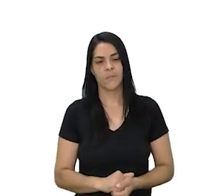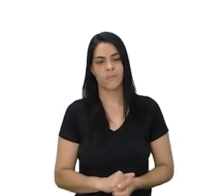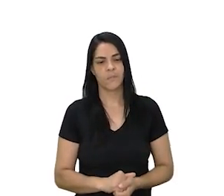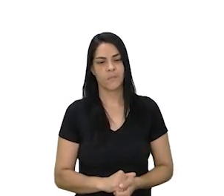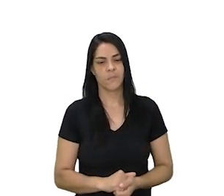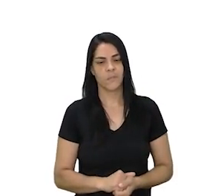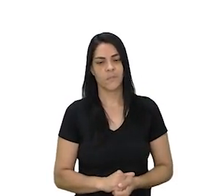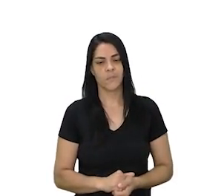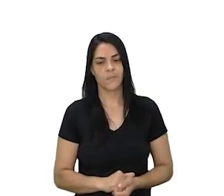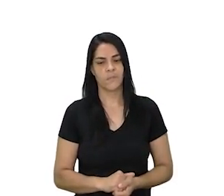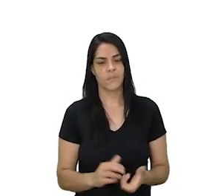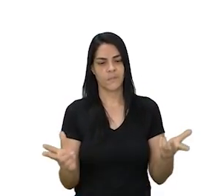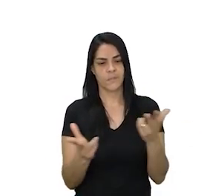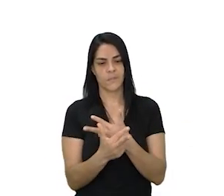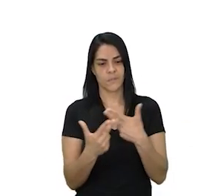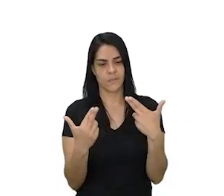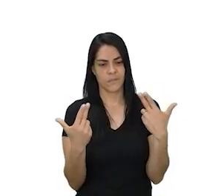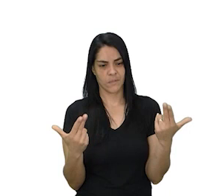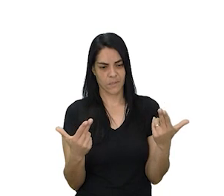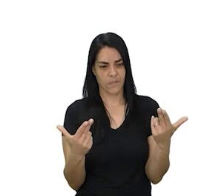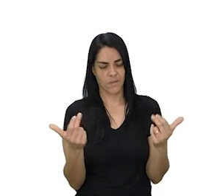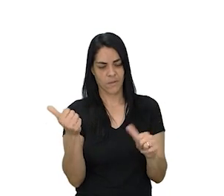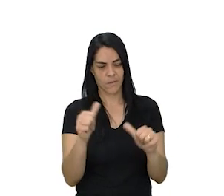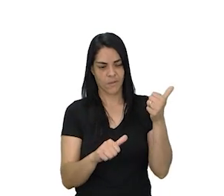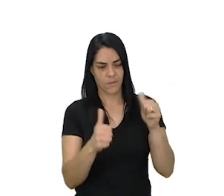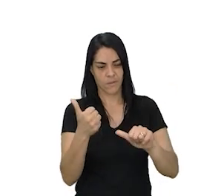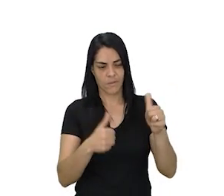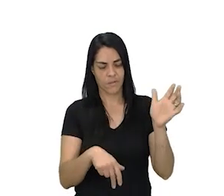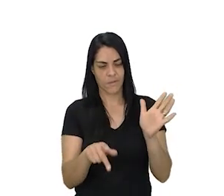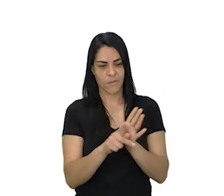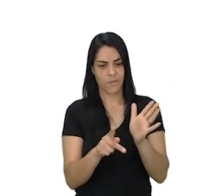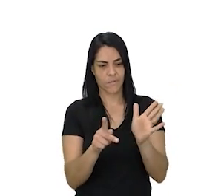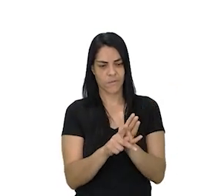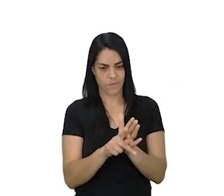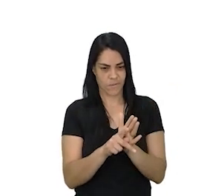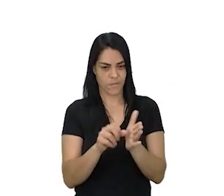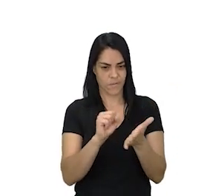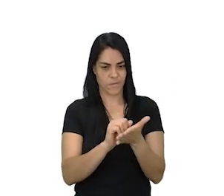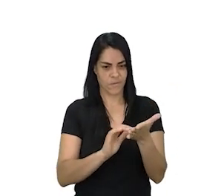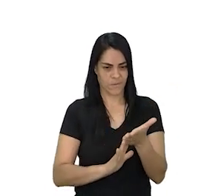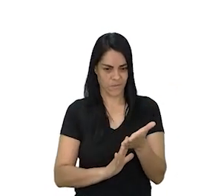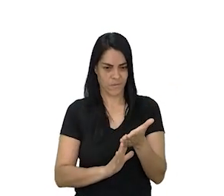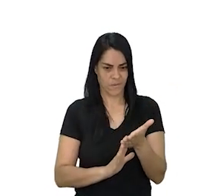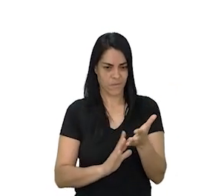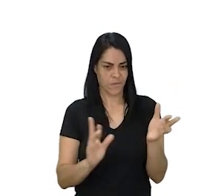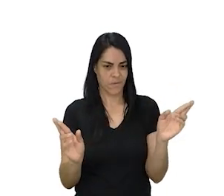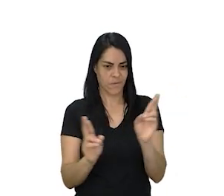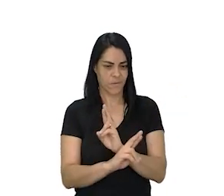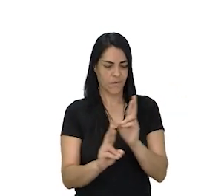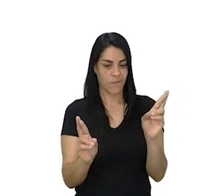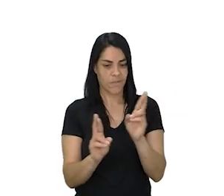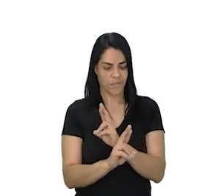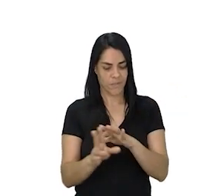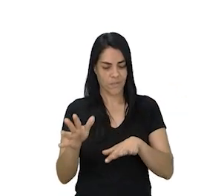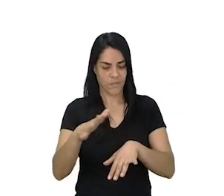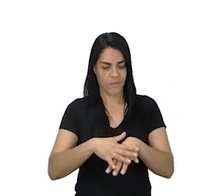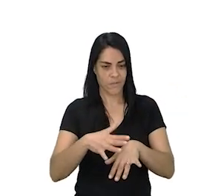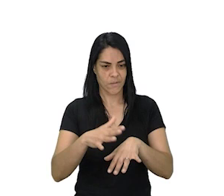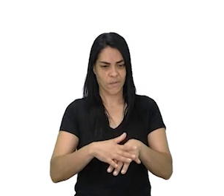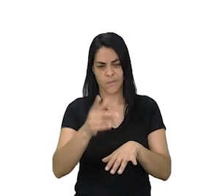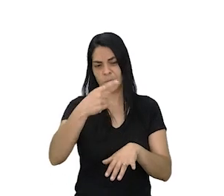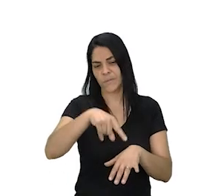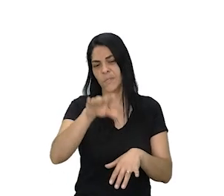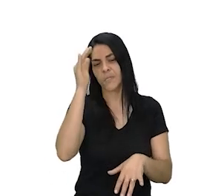estes elementos conceituais para análise da atividade. Em relação aos conteúdos matemáticos, vocês sabem